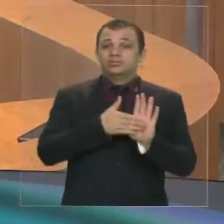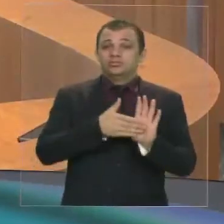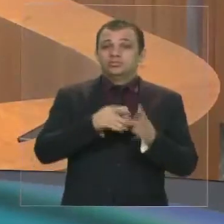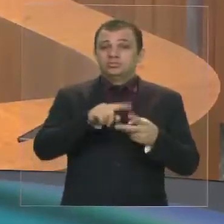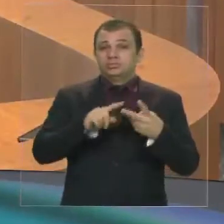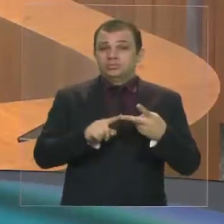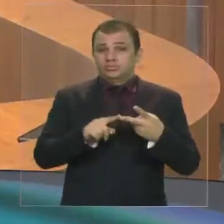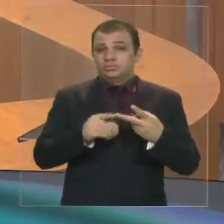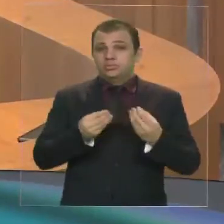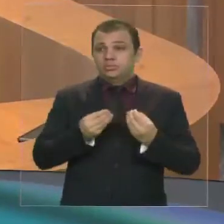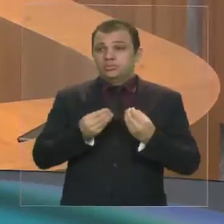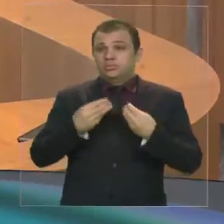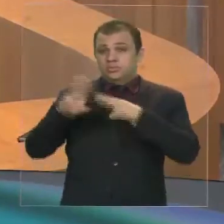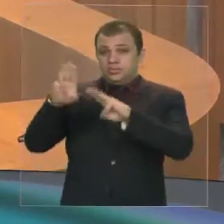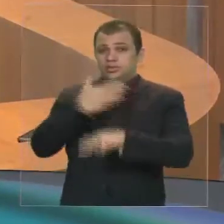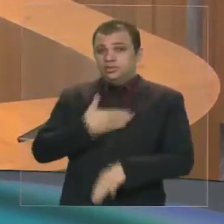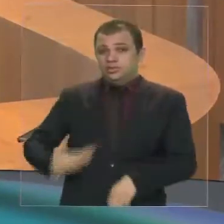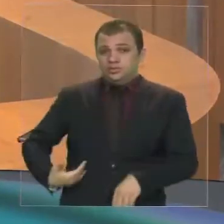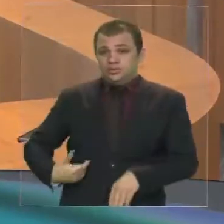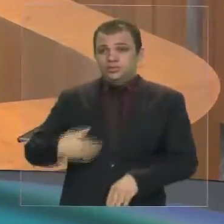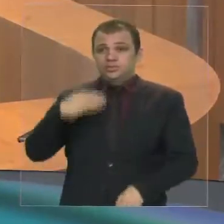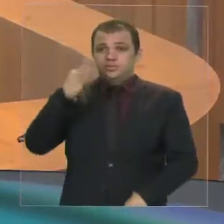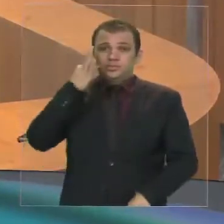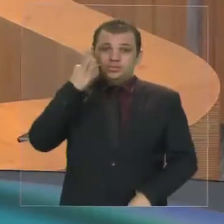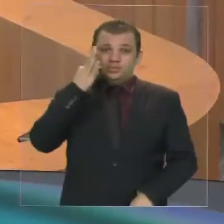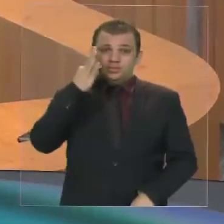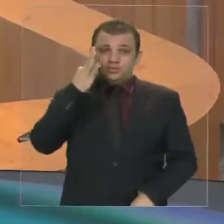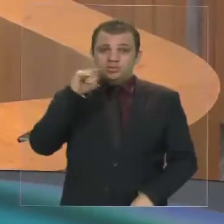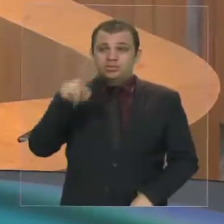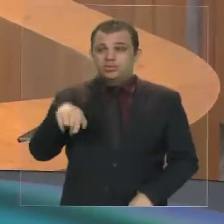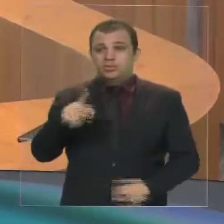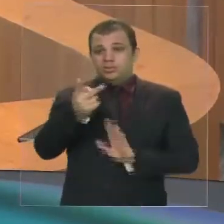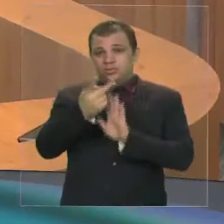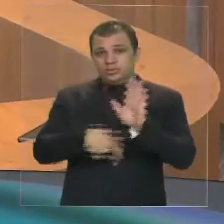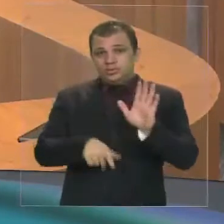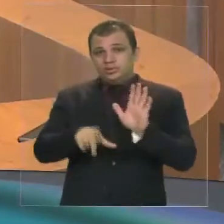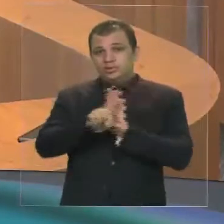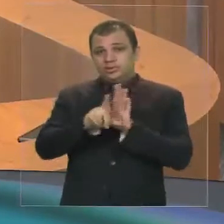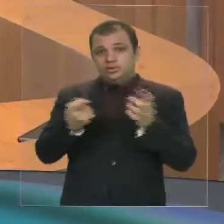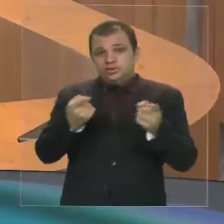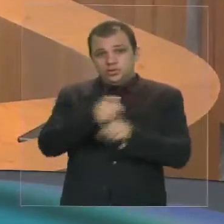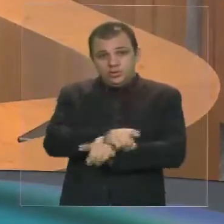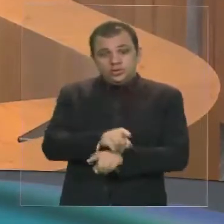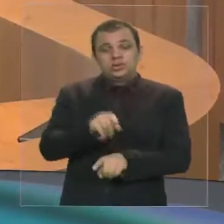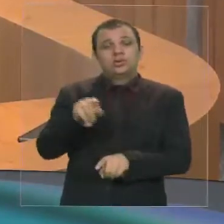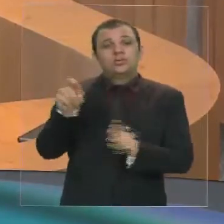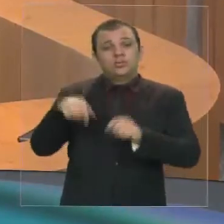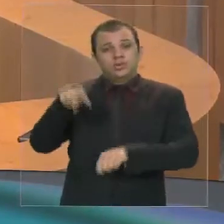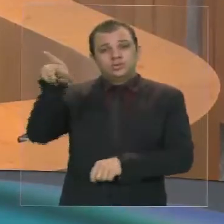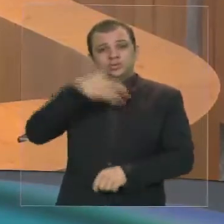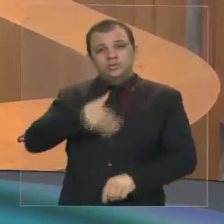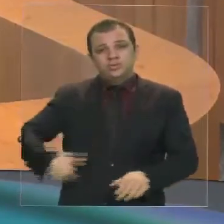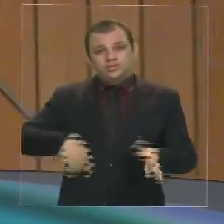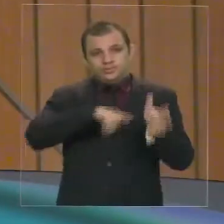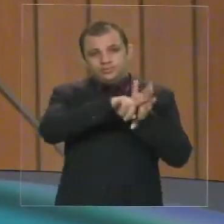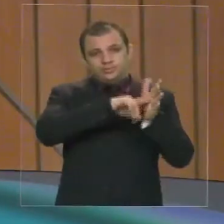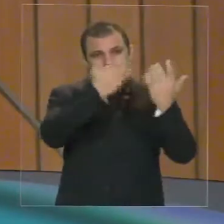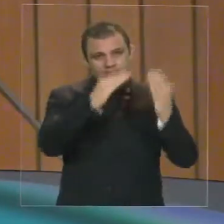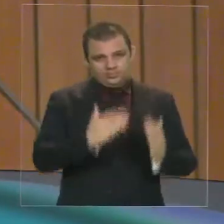Dino, em forma de anteprojeto de lei, para que possa ser apreciado pelo Executivo.